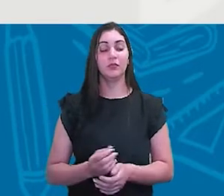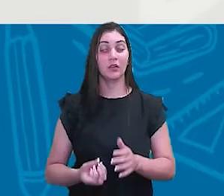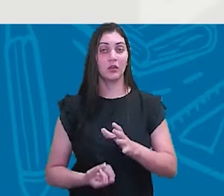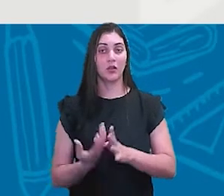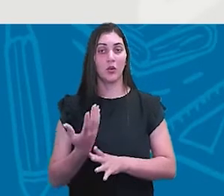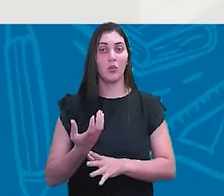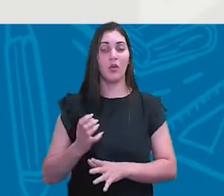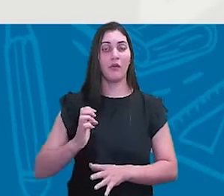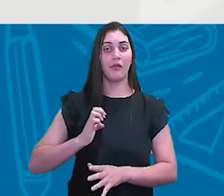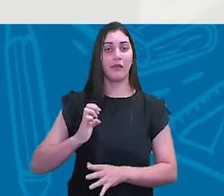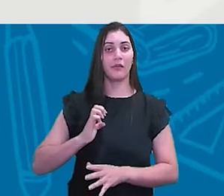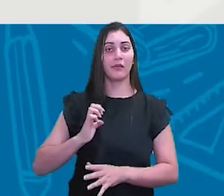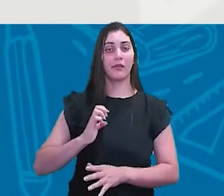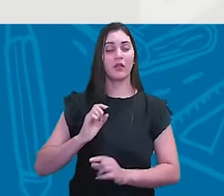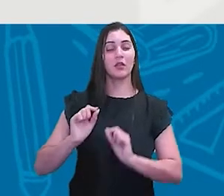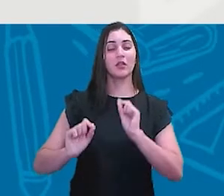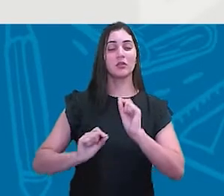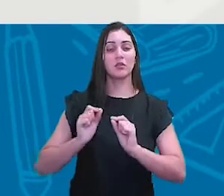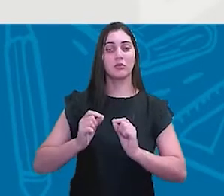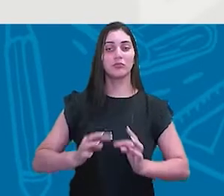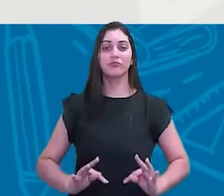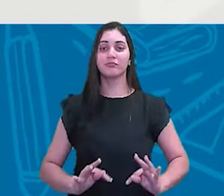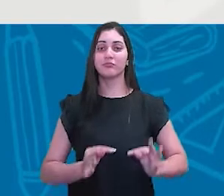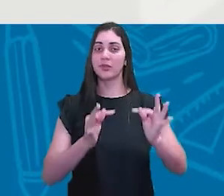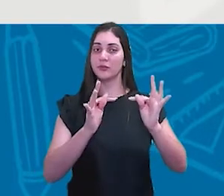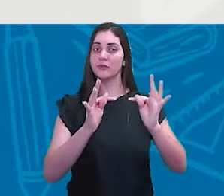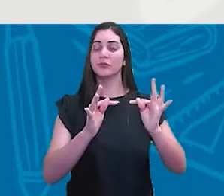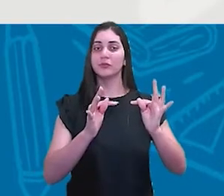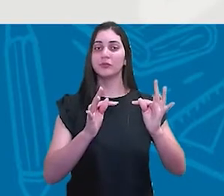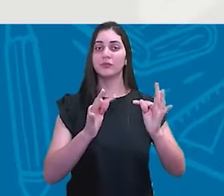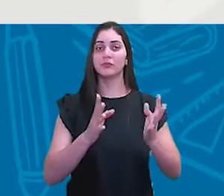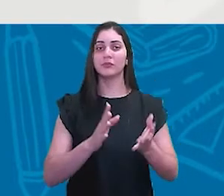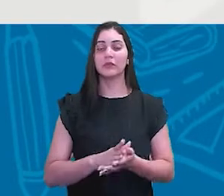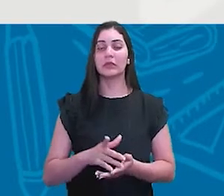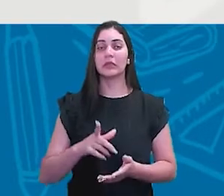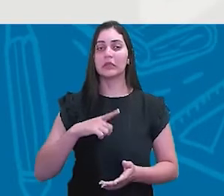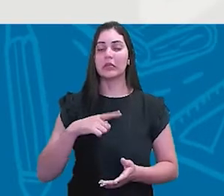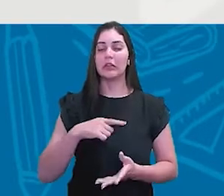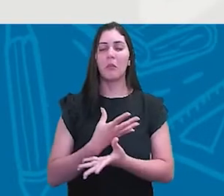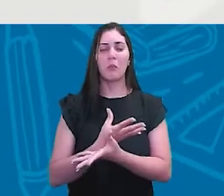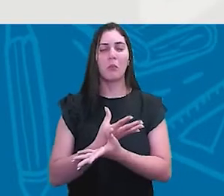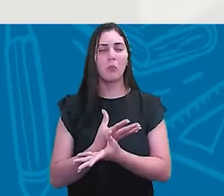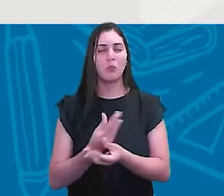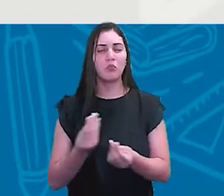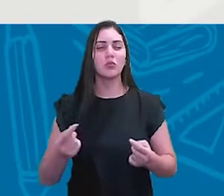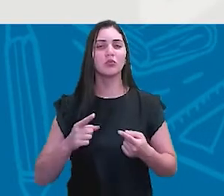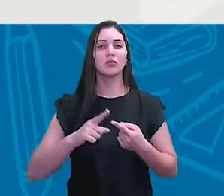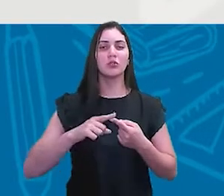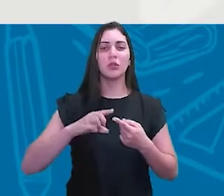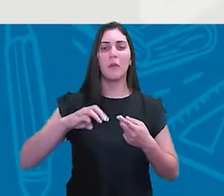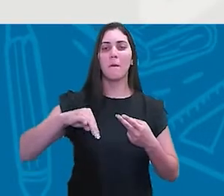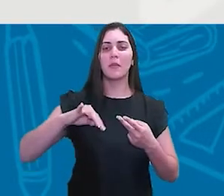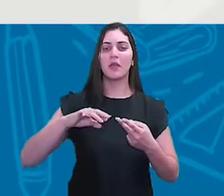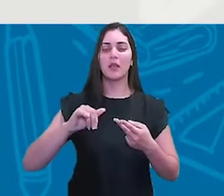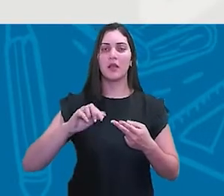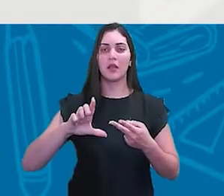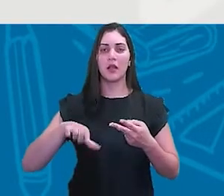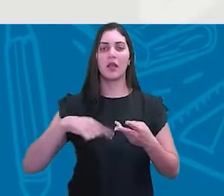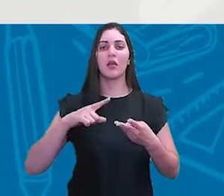riqueza a partir da vantagem tecnológica, né? Ela tinha muito recursos minerais no solo, né?